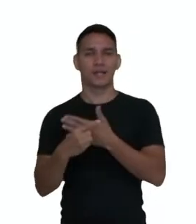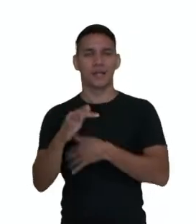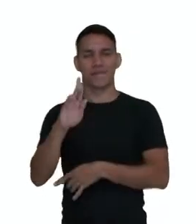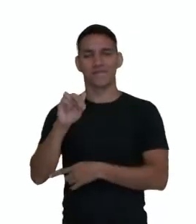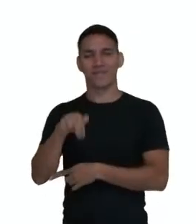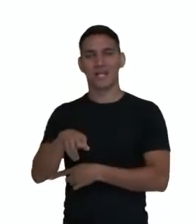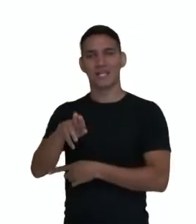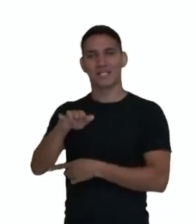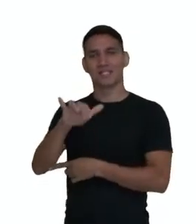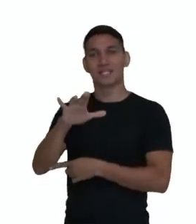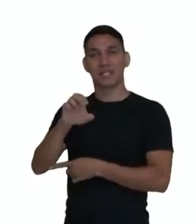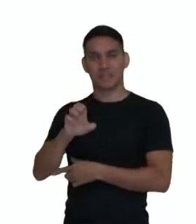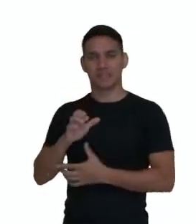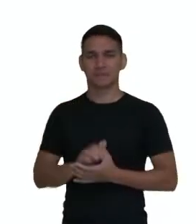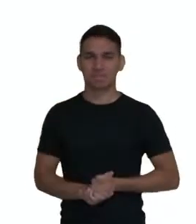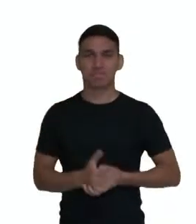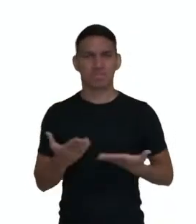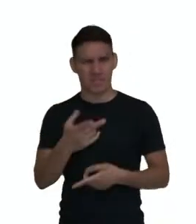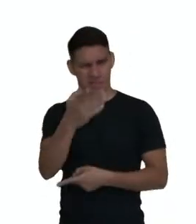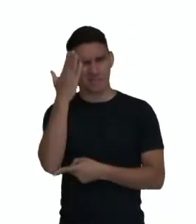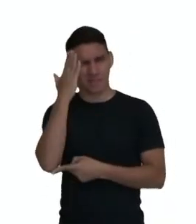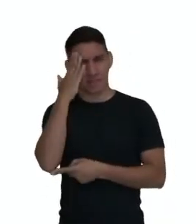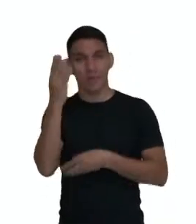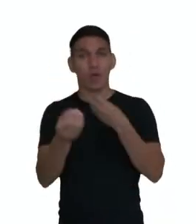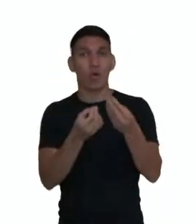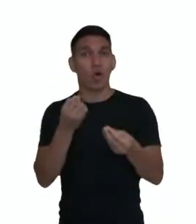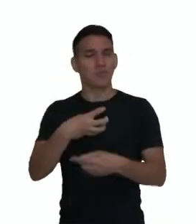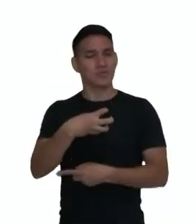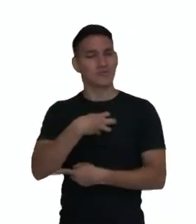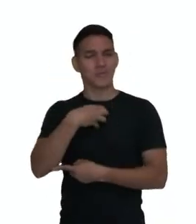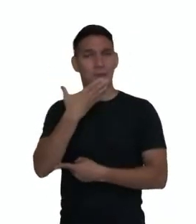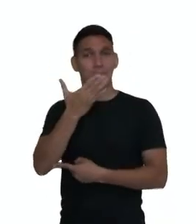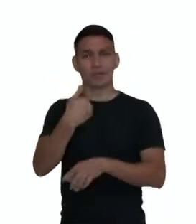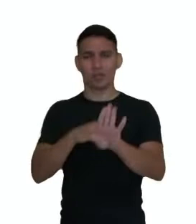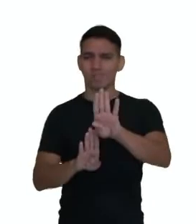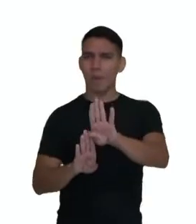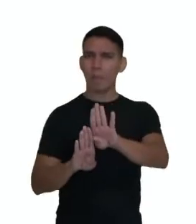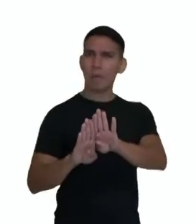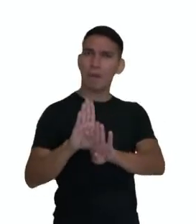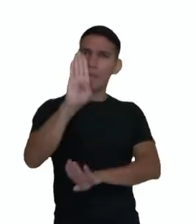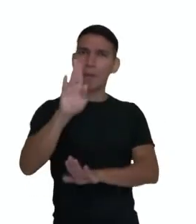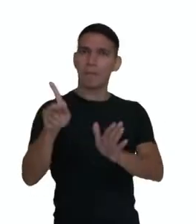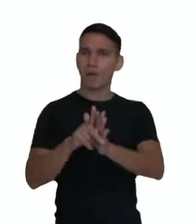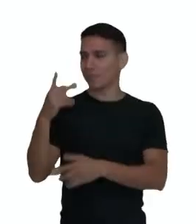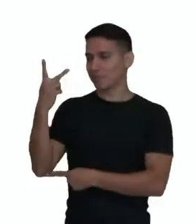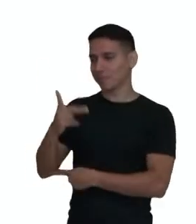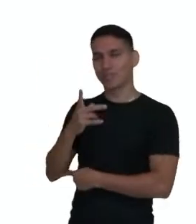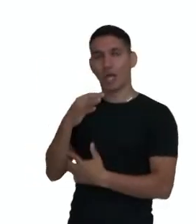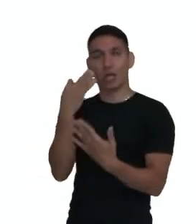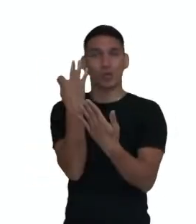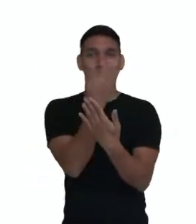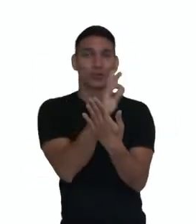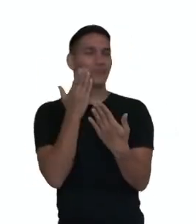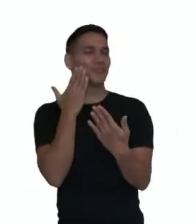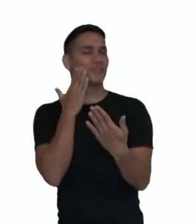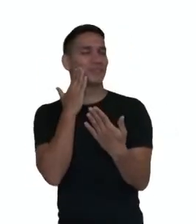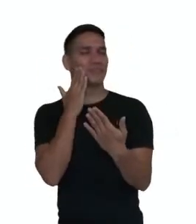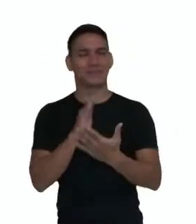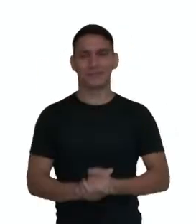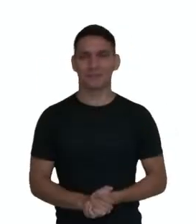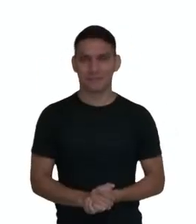Mendes. Vamos lá? Saiba qual é a fórmula do sucesso de Bianca Andrade, a Boca